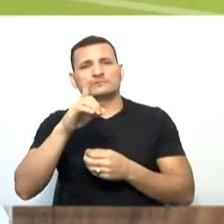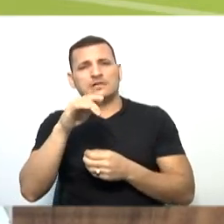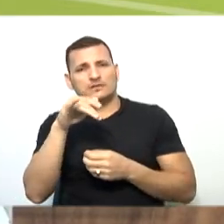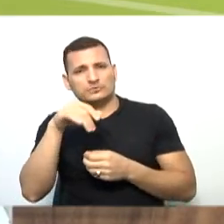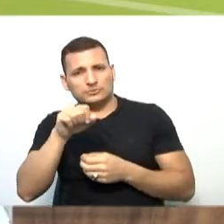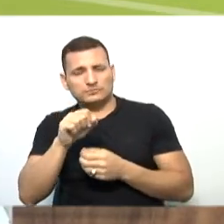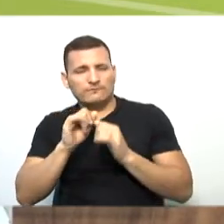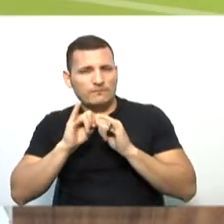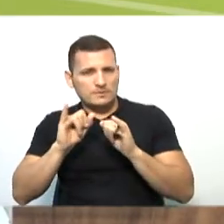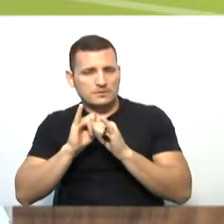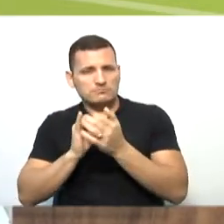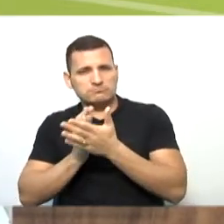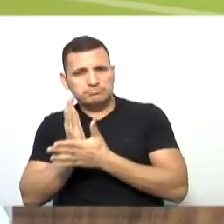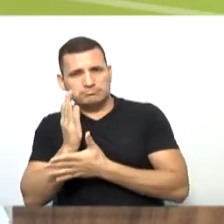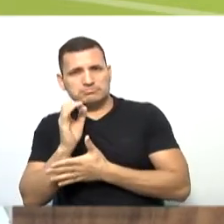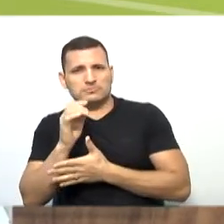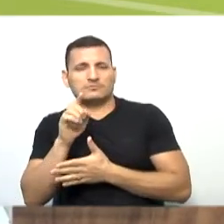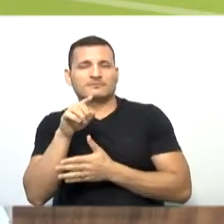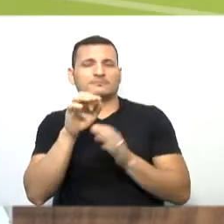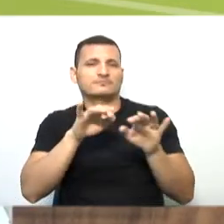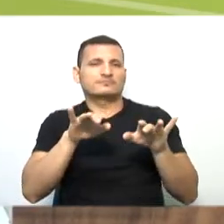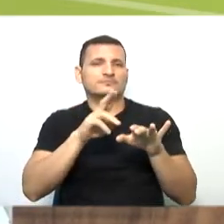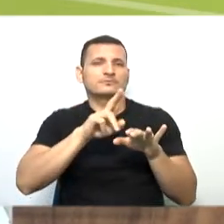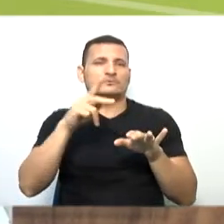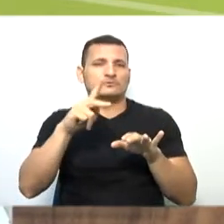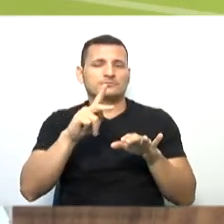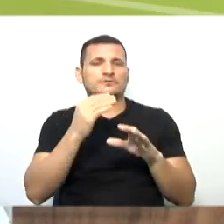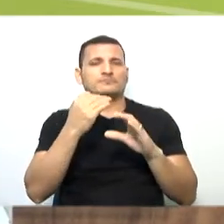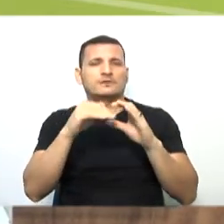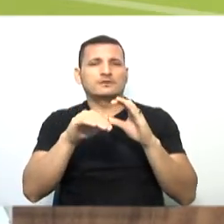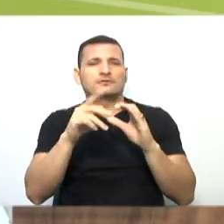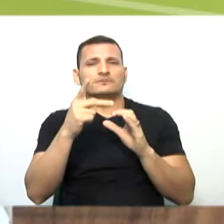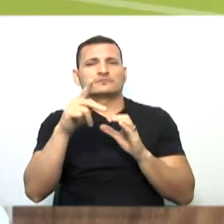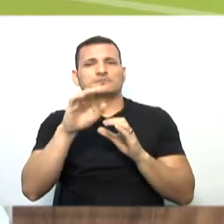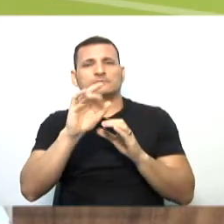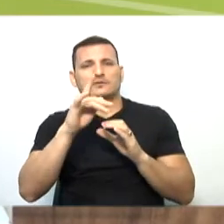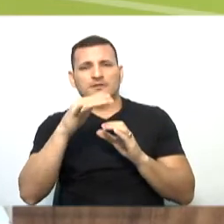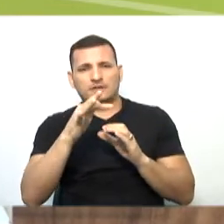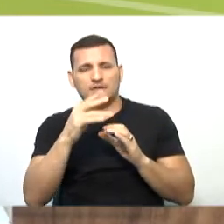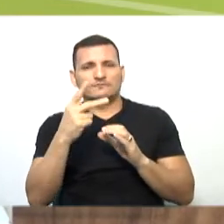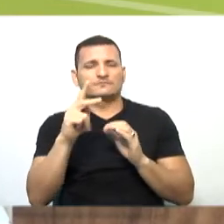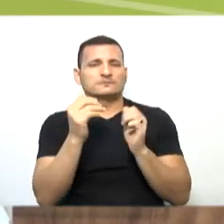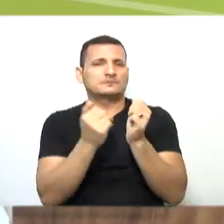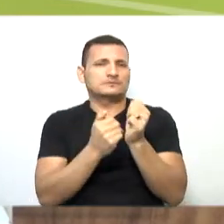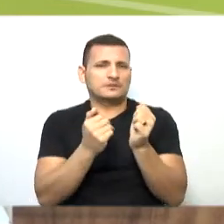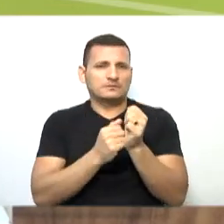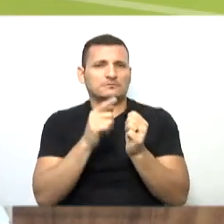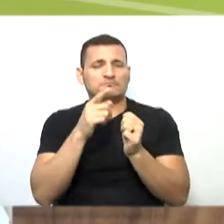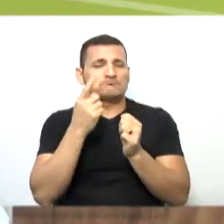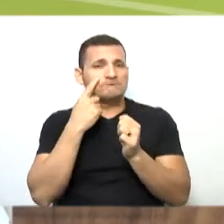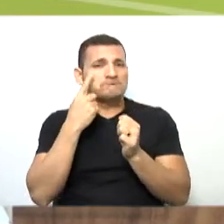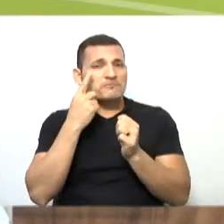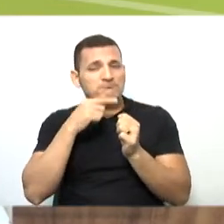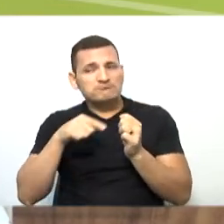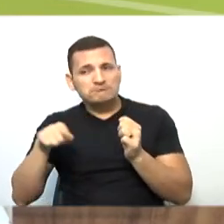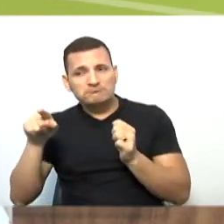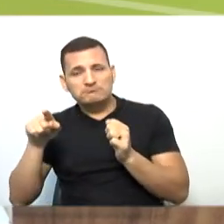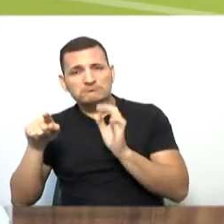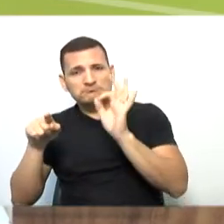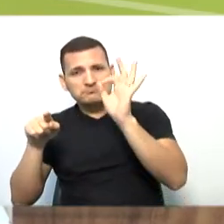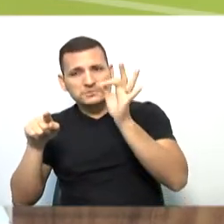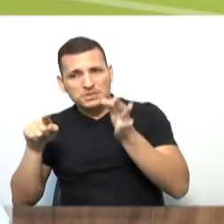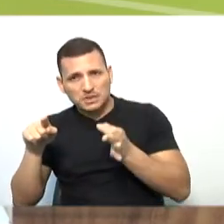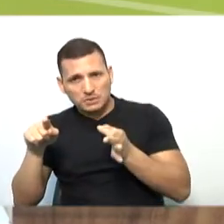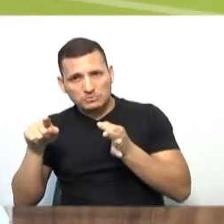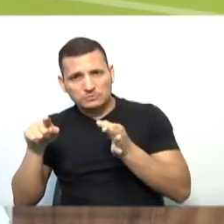frente com o formulário, onde você vai escrever seu nome, seu e-mail, seu CPF, sua senha. Aí ele vai fazer uma verificação se você digitou todos